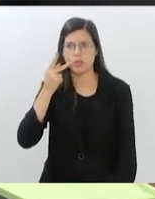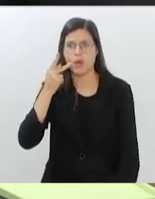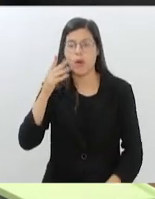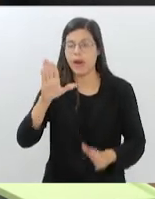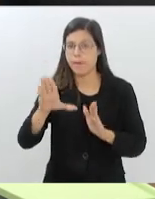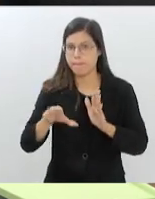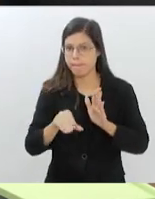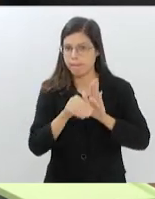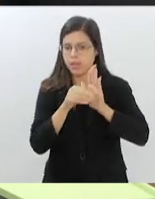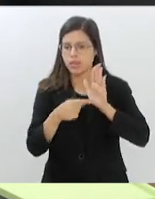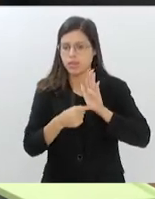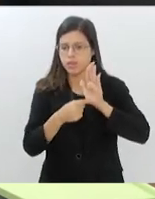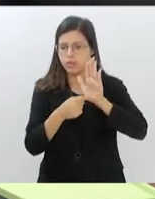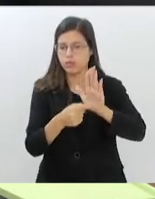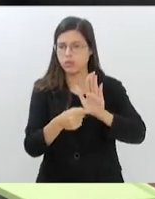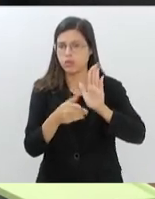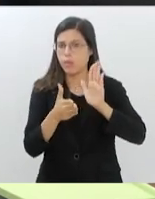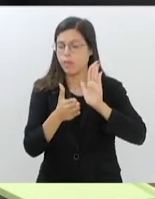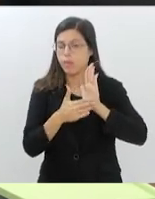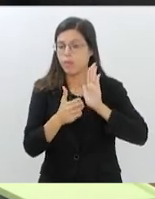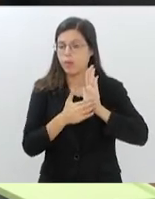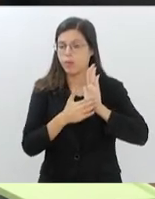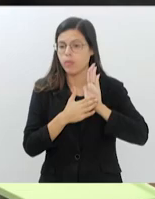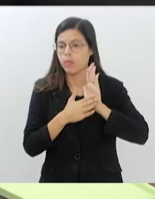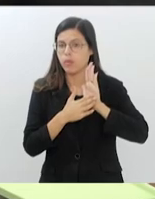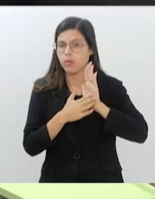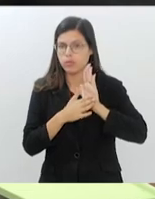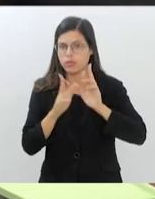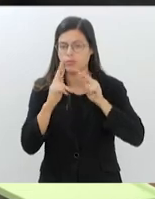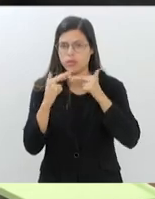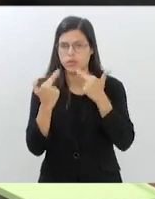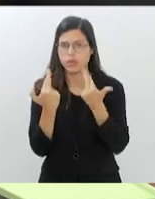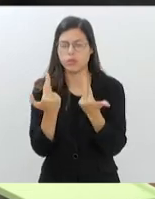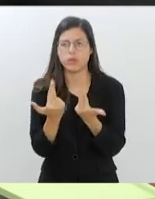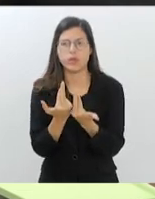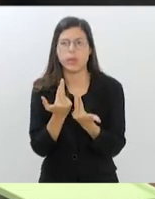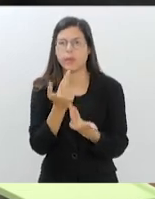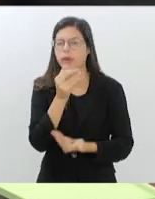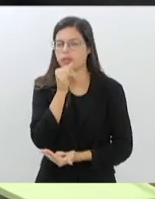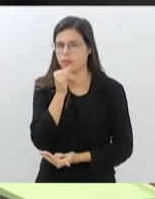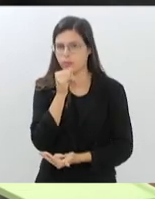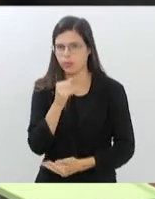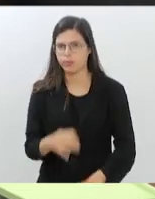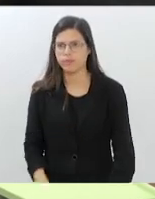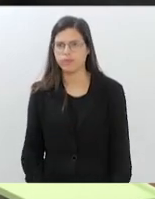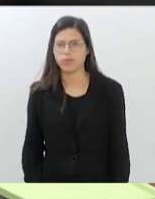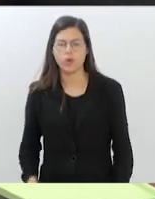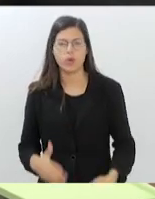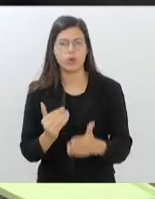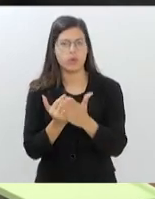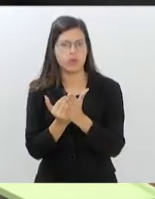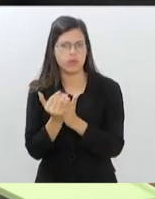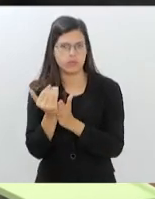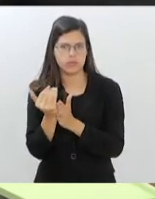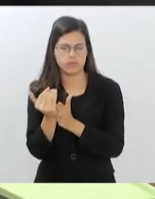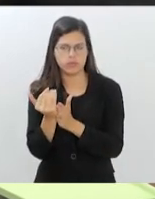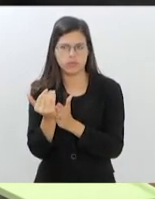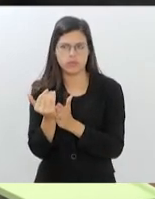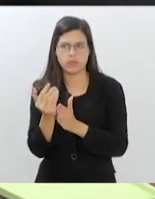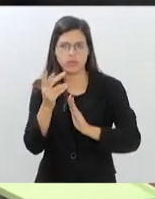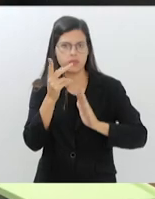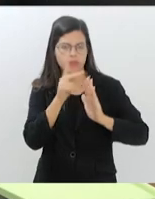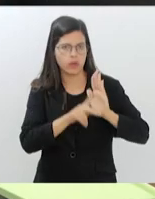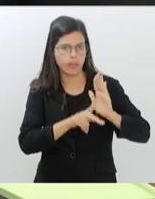apresentou foram propostas na reunião por exemplo o no início o